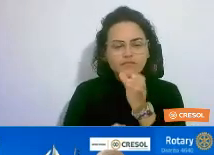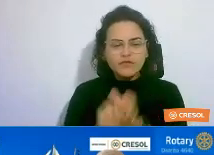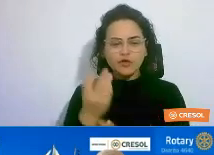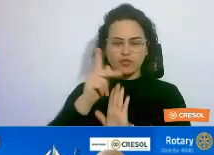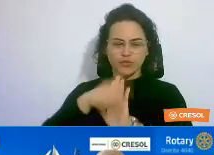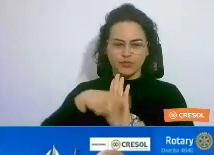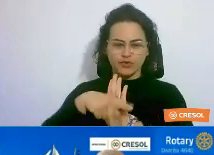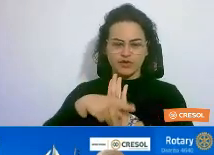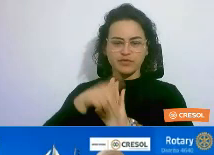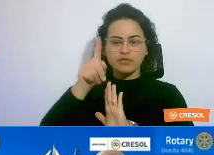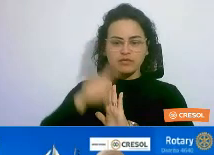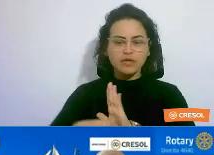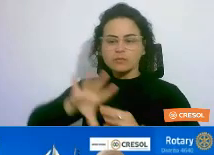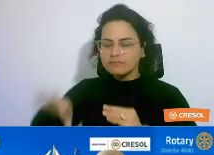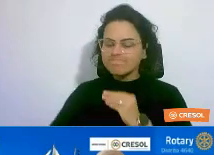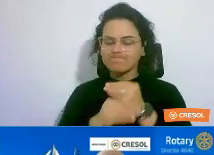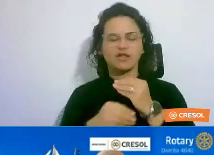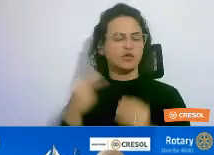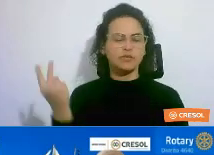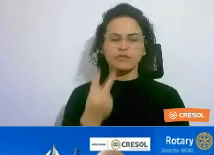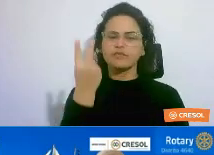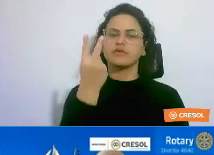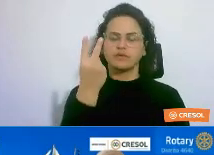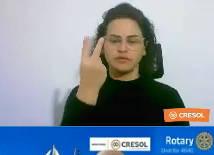muito valor nesse projeto, além dos